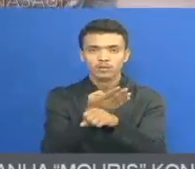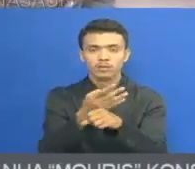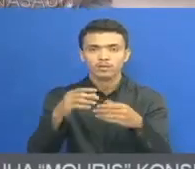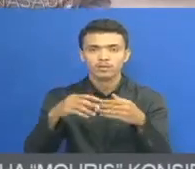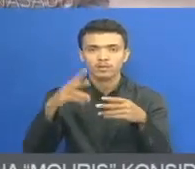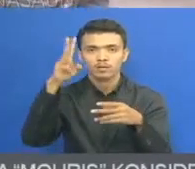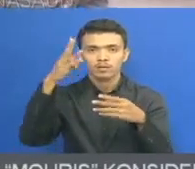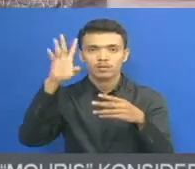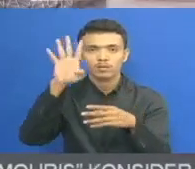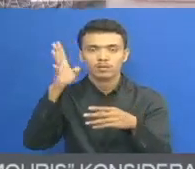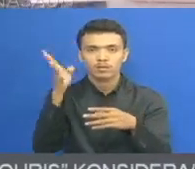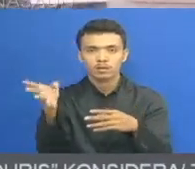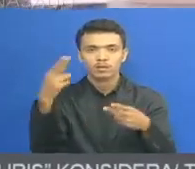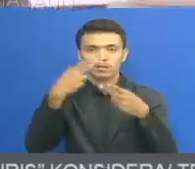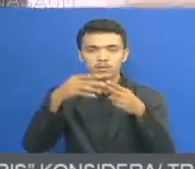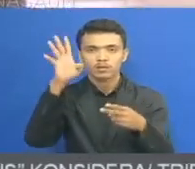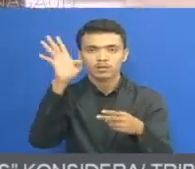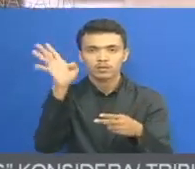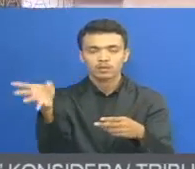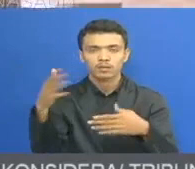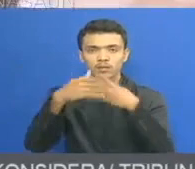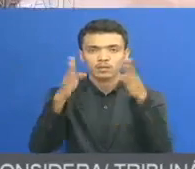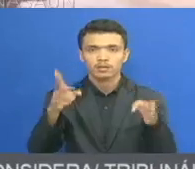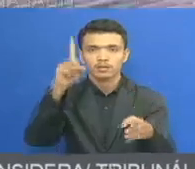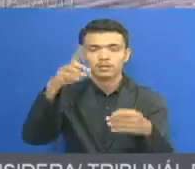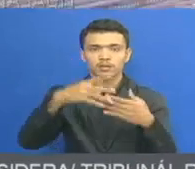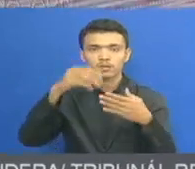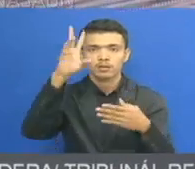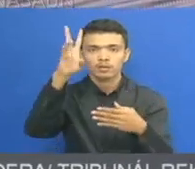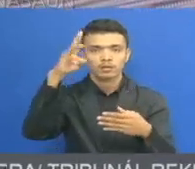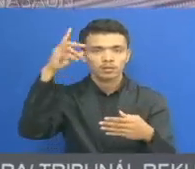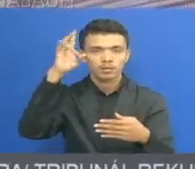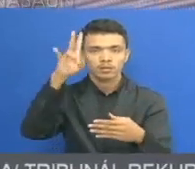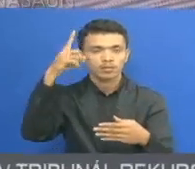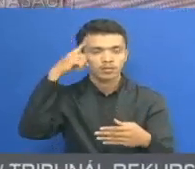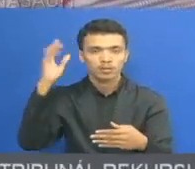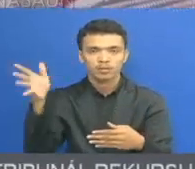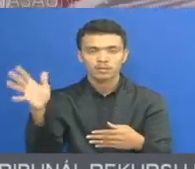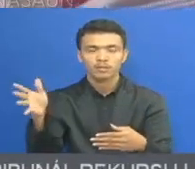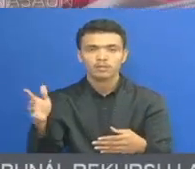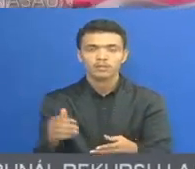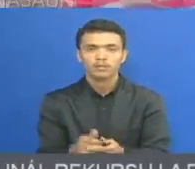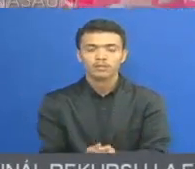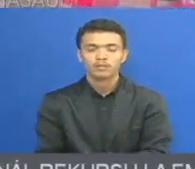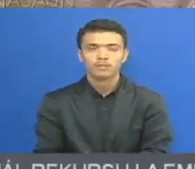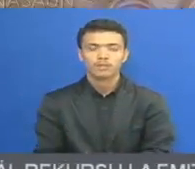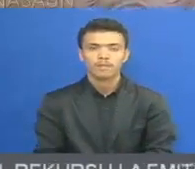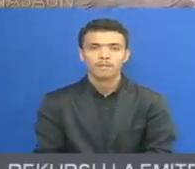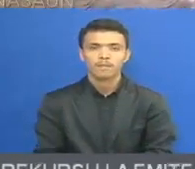40 vezes 40 caixa ida dólar rito li centavos limanulo. Nebe depende ba medida cada